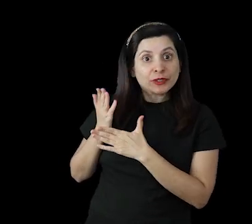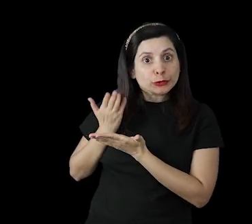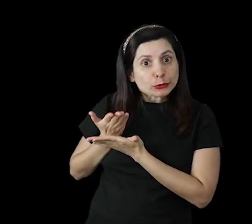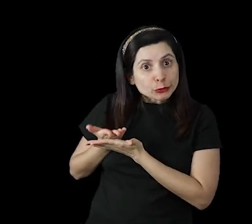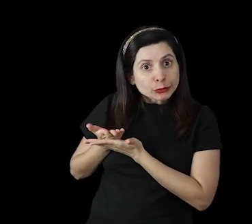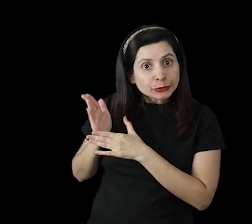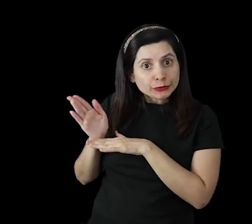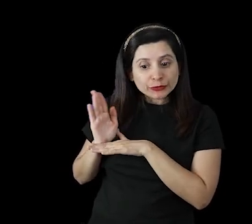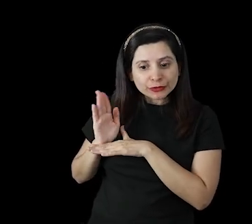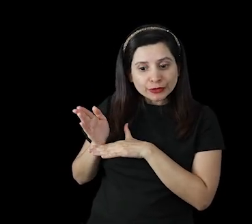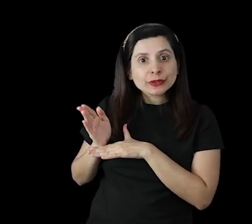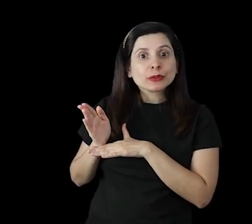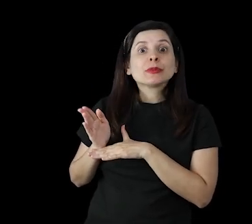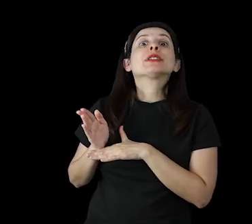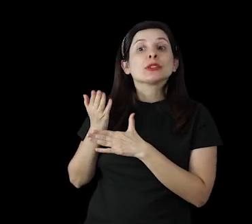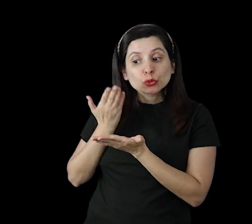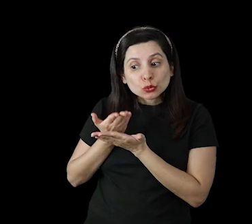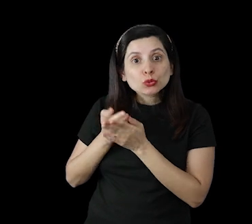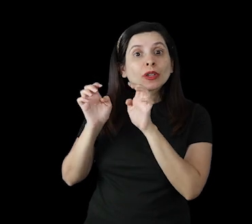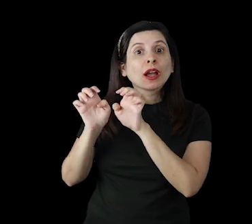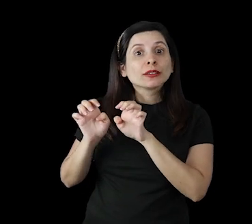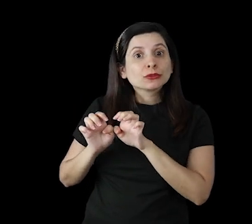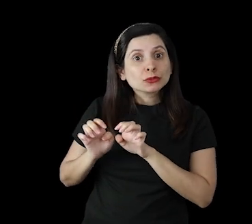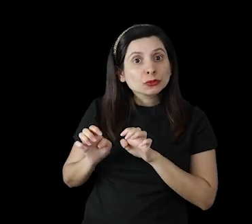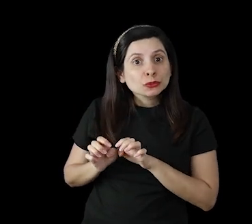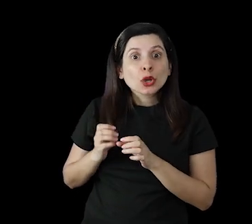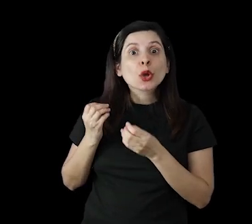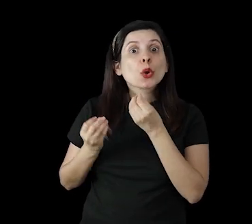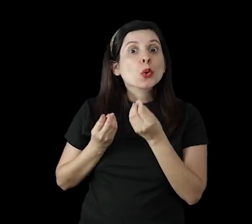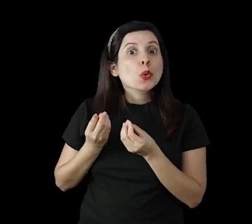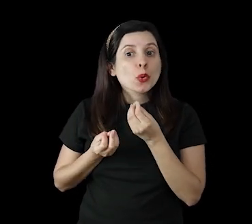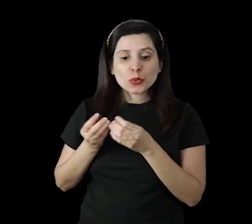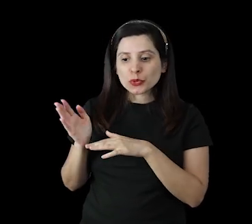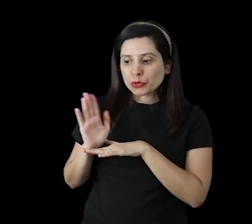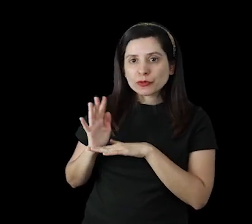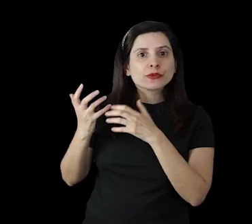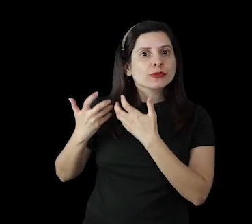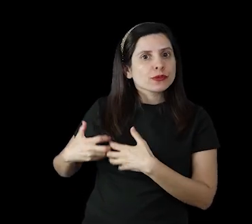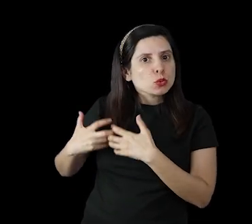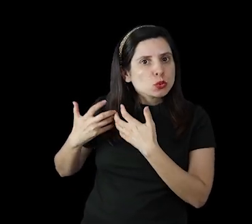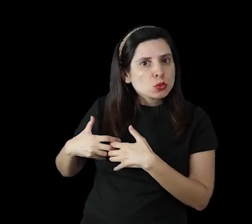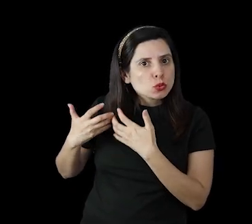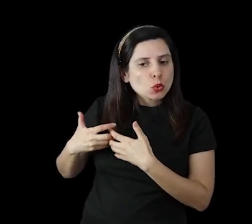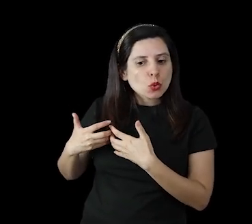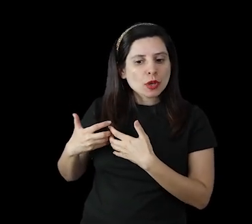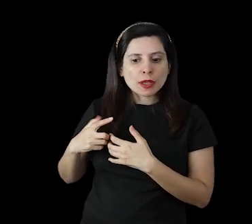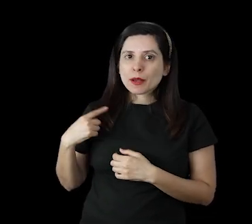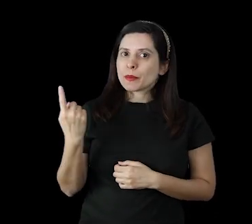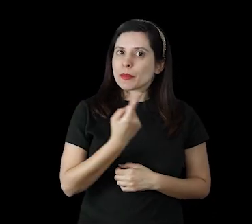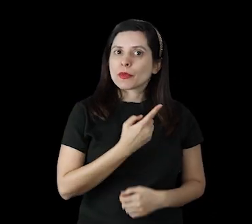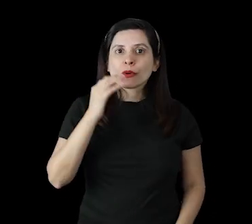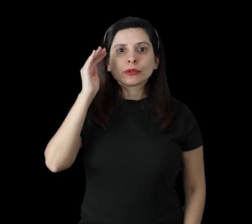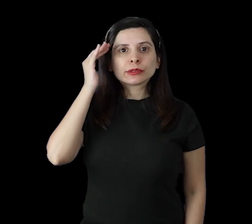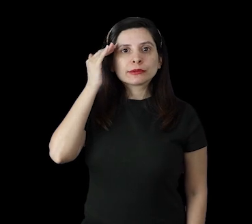Estude o filme, né, estude a estrutura, veja como que esse filme funciona, para a gente ir